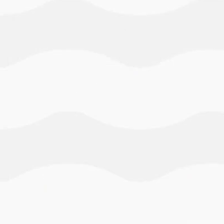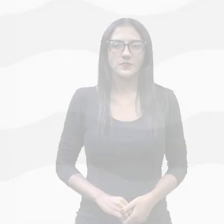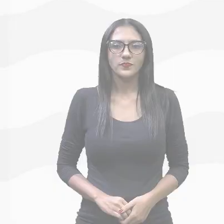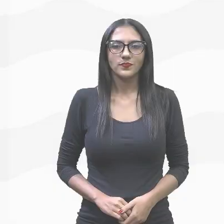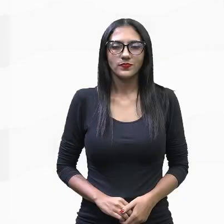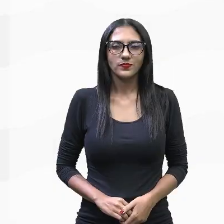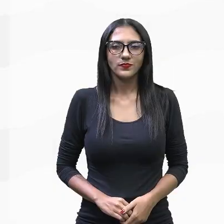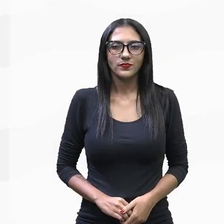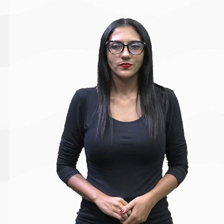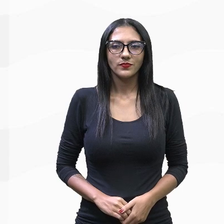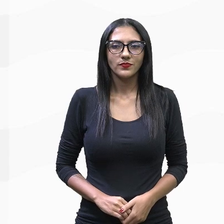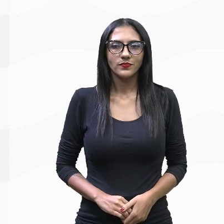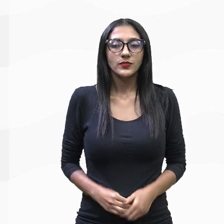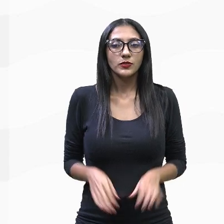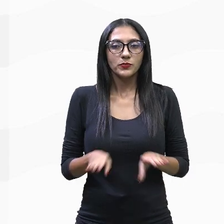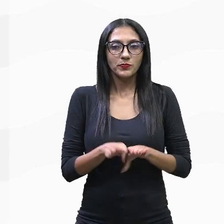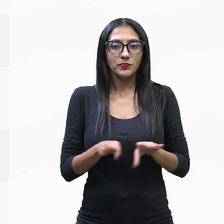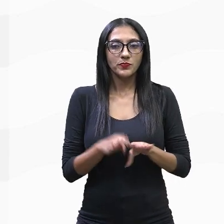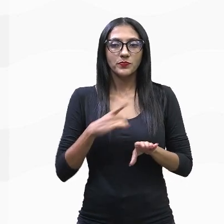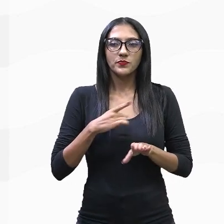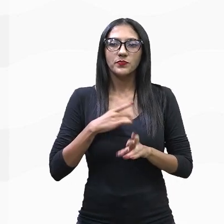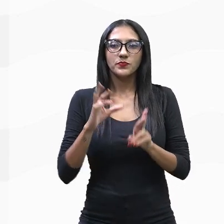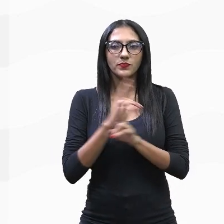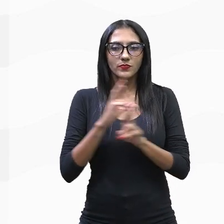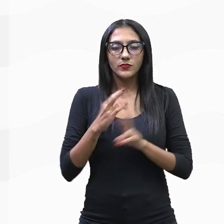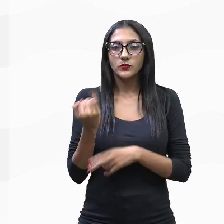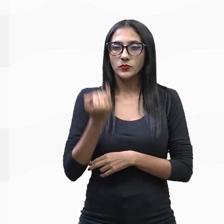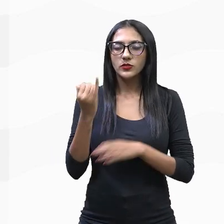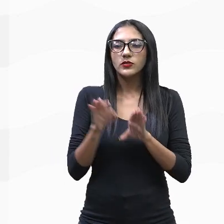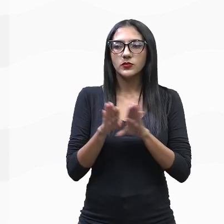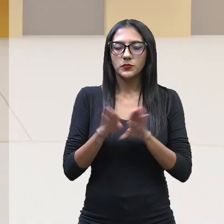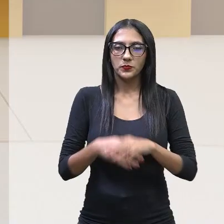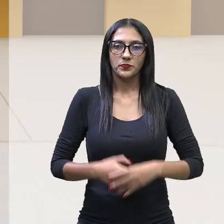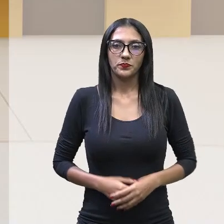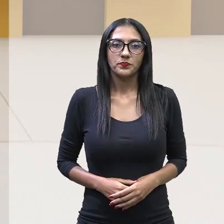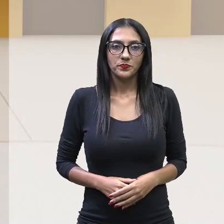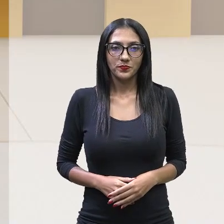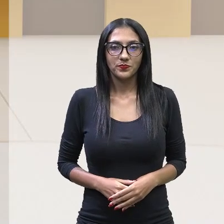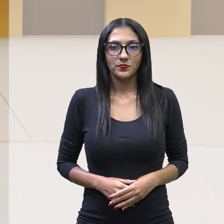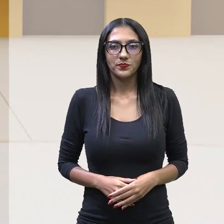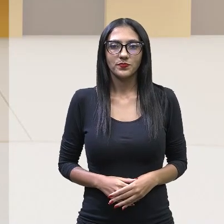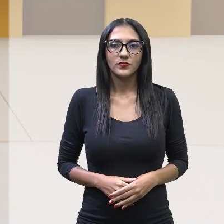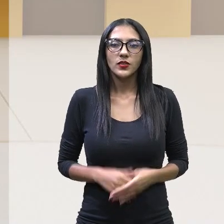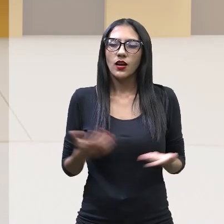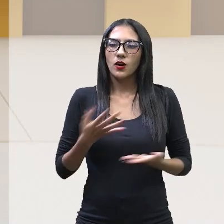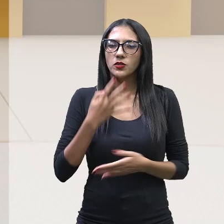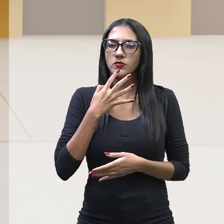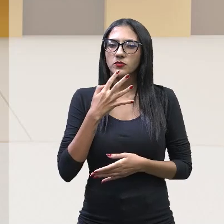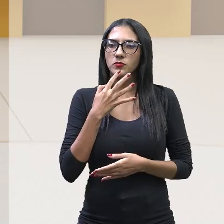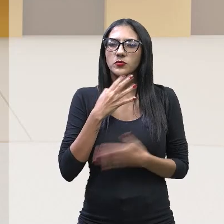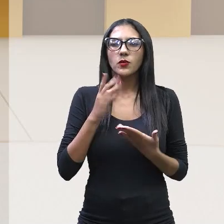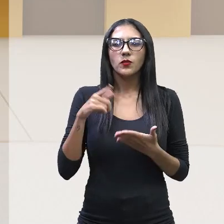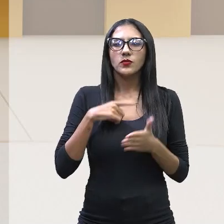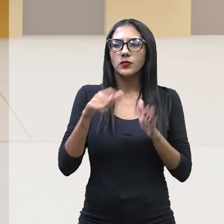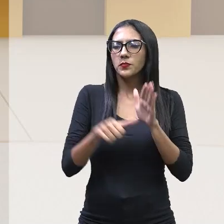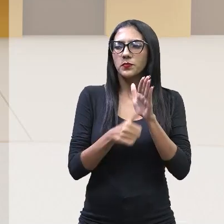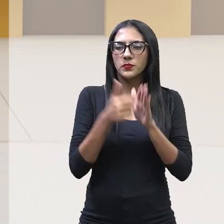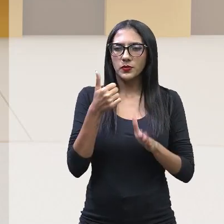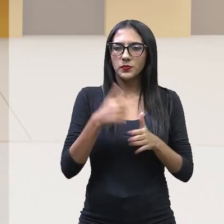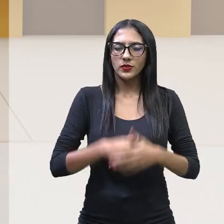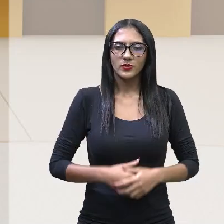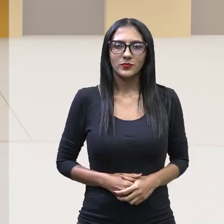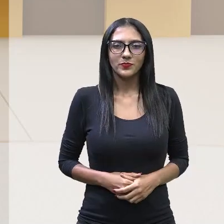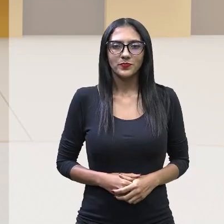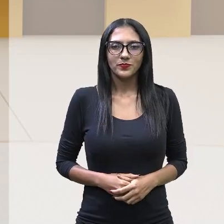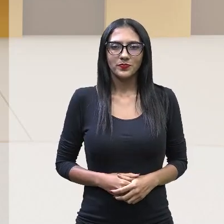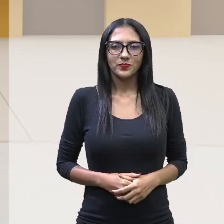isso, professora Simone? Exatamente, que são fundamentais para que ela ocorra. Vamos então ali, não é, professor, conhecer qual vai ser a primeira. Vamos elencar aqui algumas,